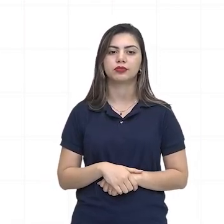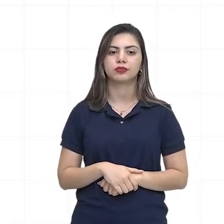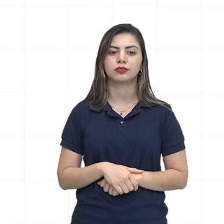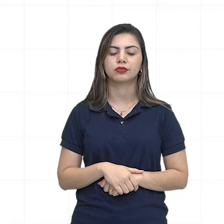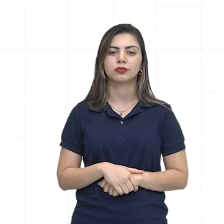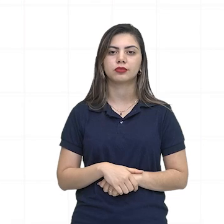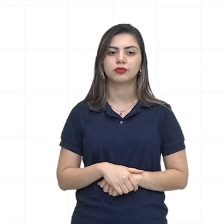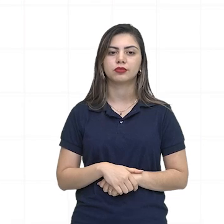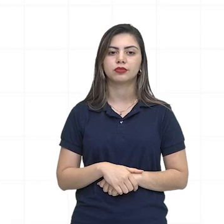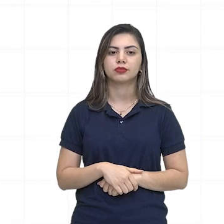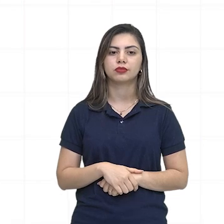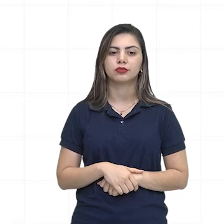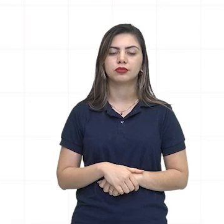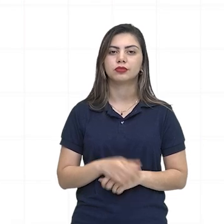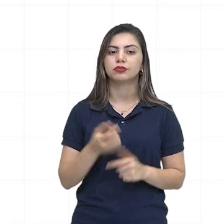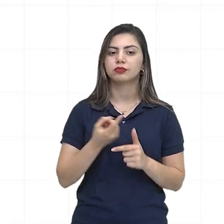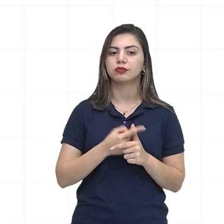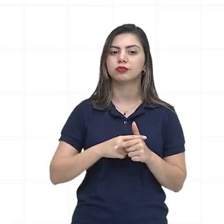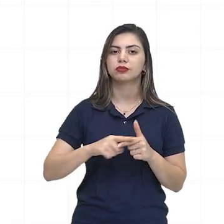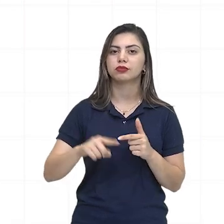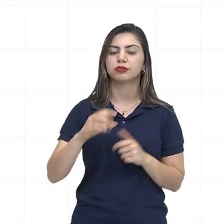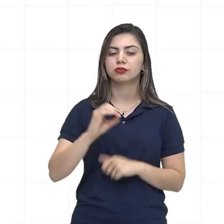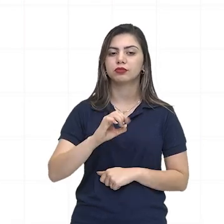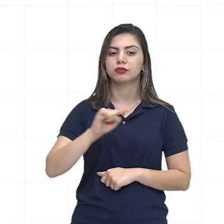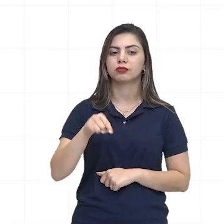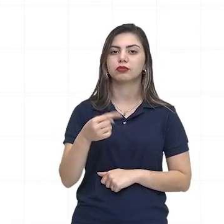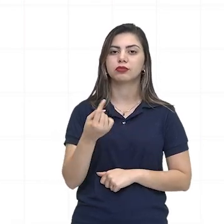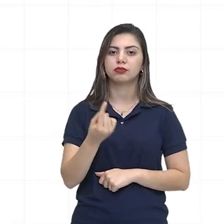divisão, vamos ter